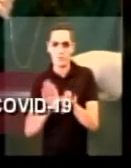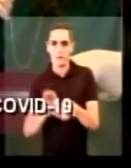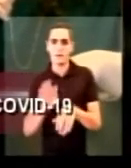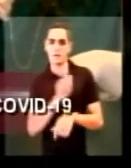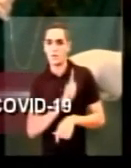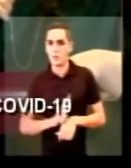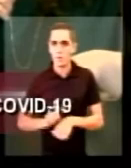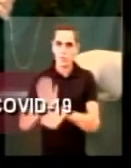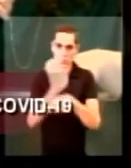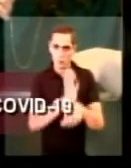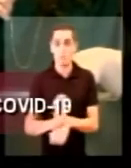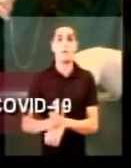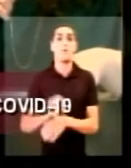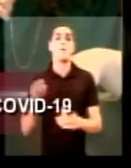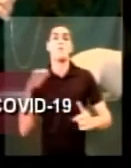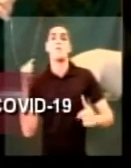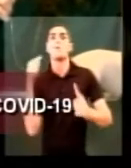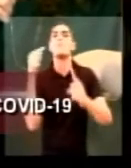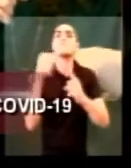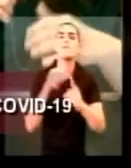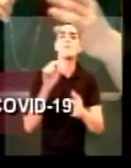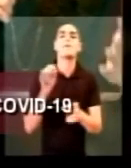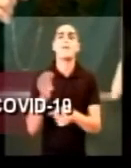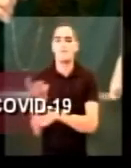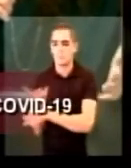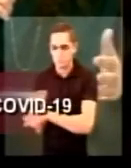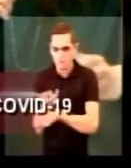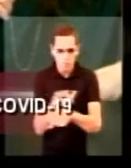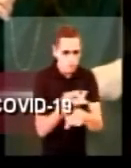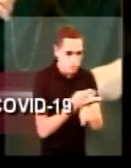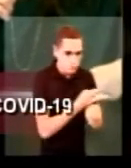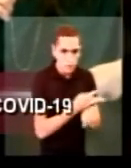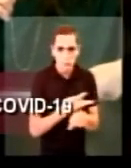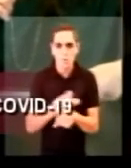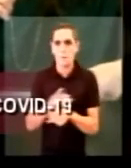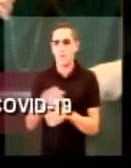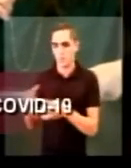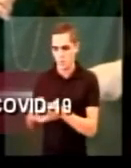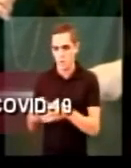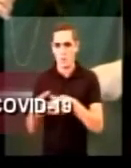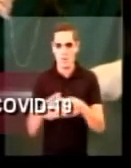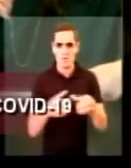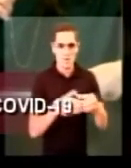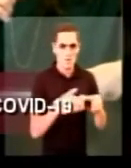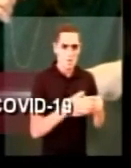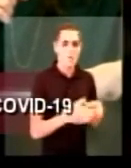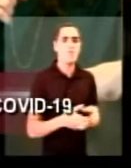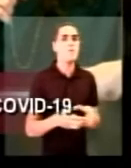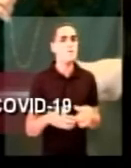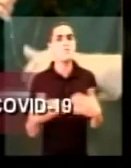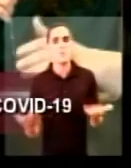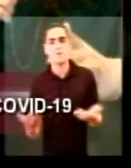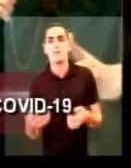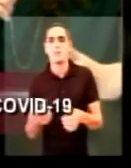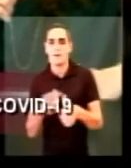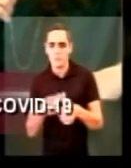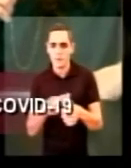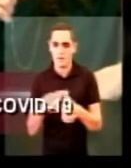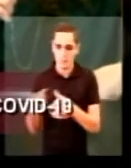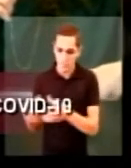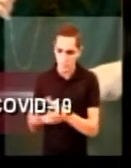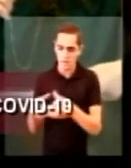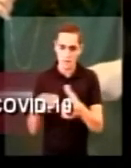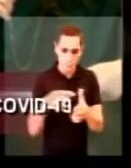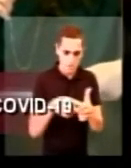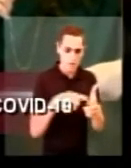desse plano, é estar mapeando quem é o público-alvo que já foi definido por esses entes, né? E como que a gente